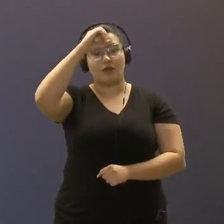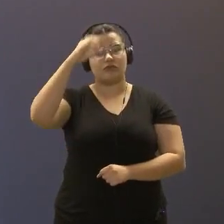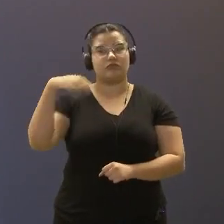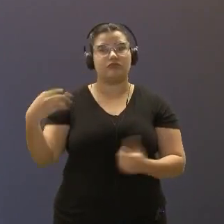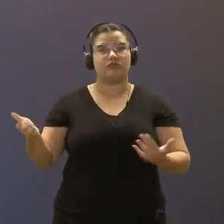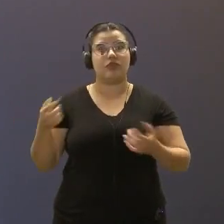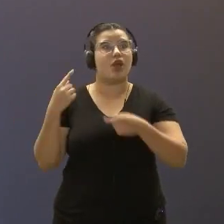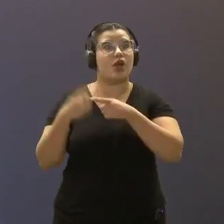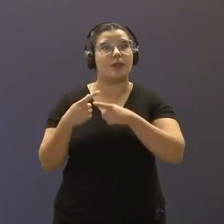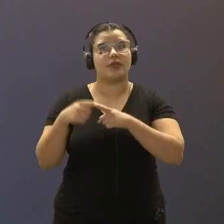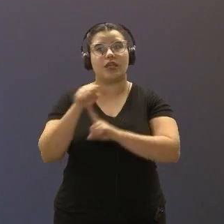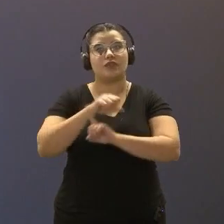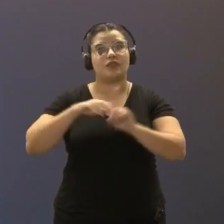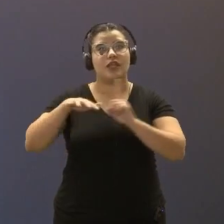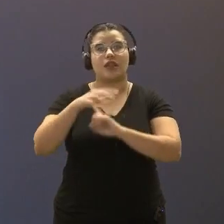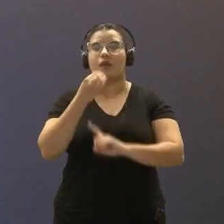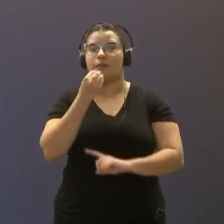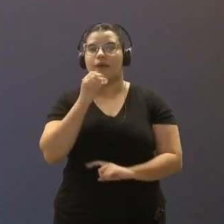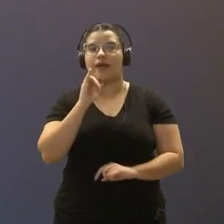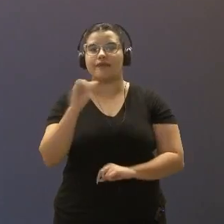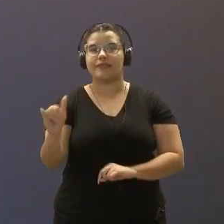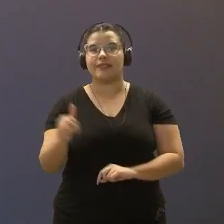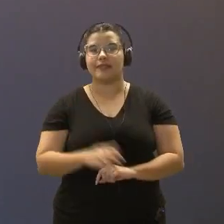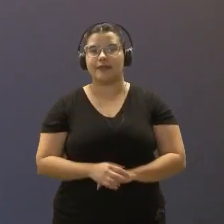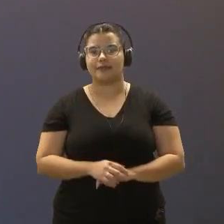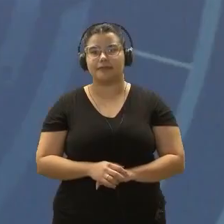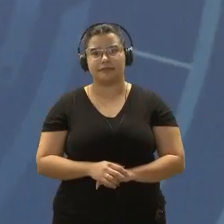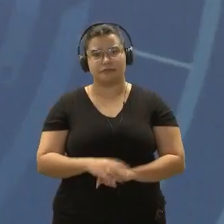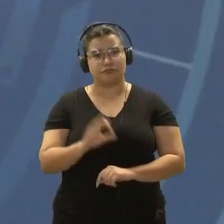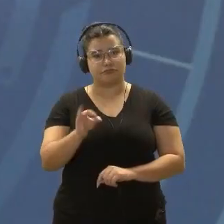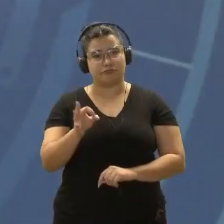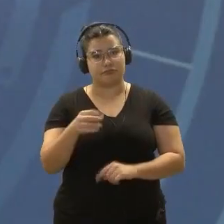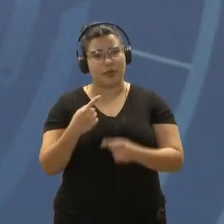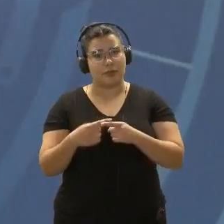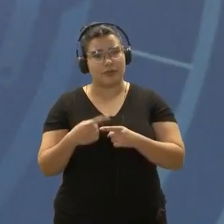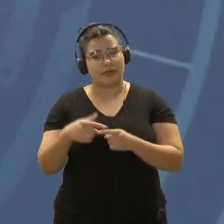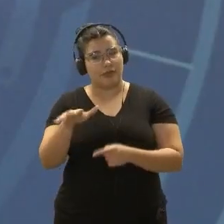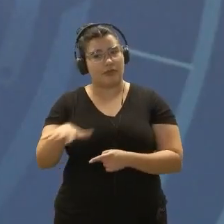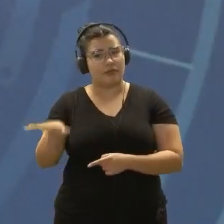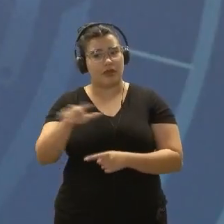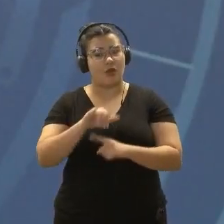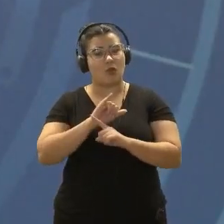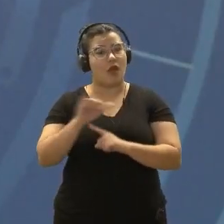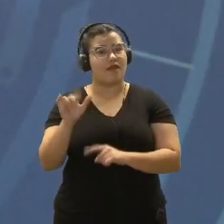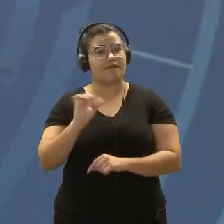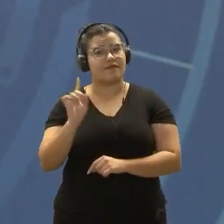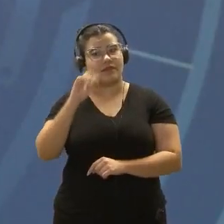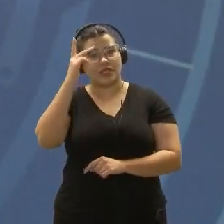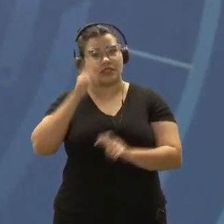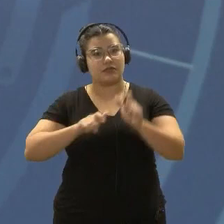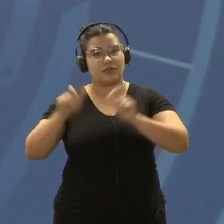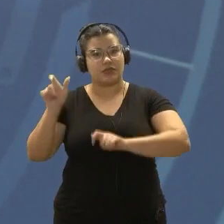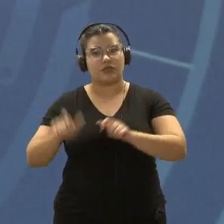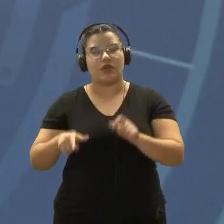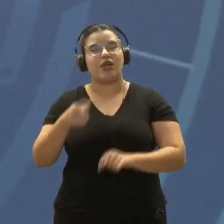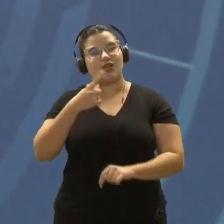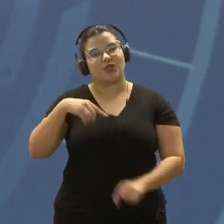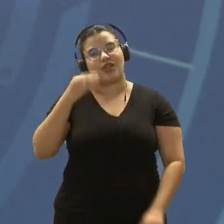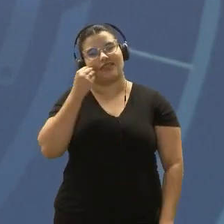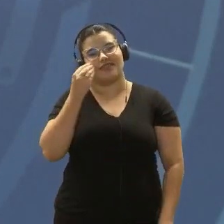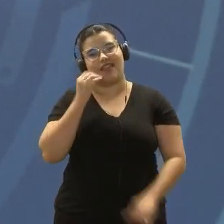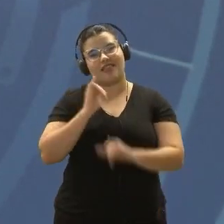por que a sociedade não avisa? Tá certo, por que a sociedade não avisa essas pessoas? A gente tenta